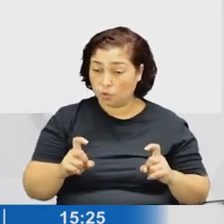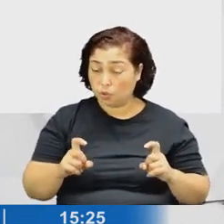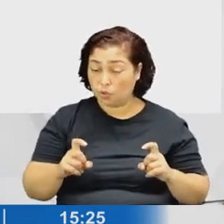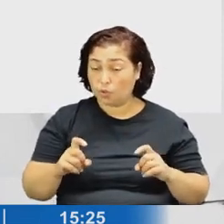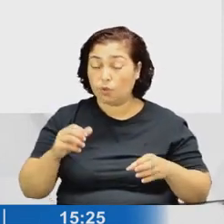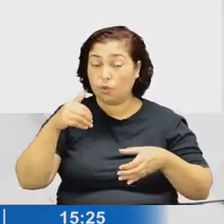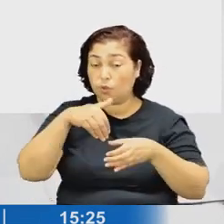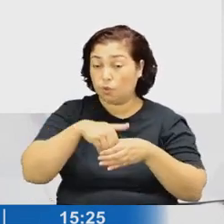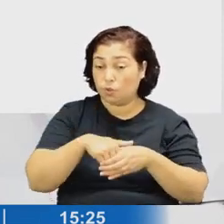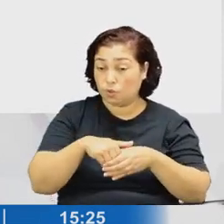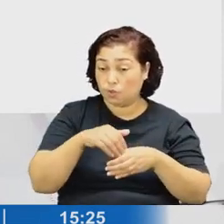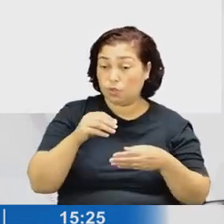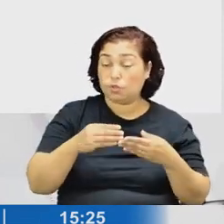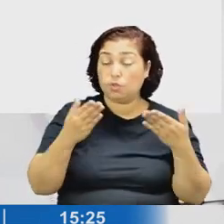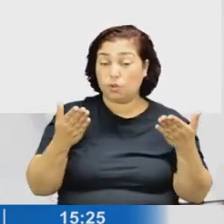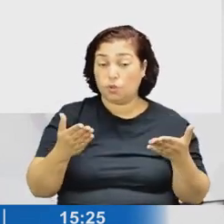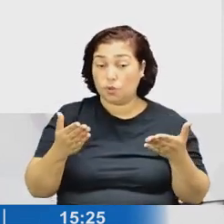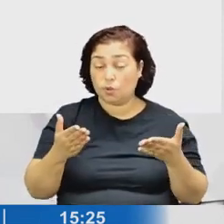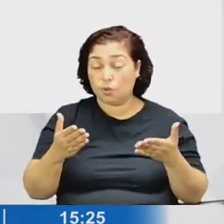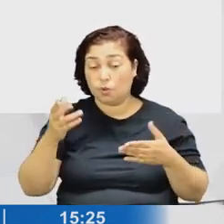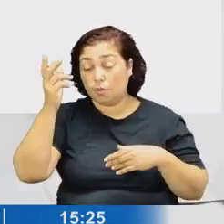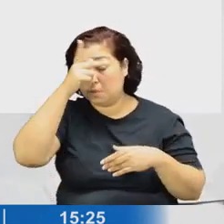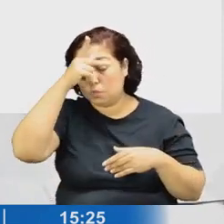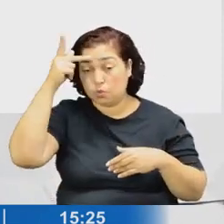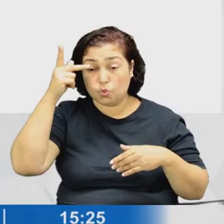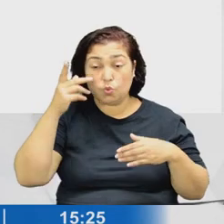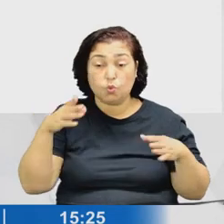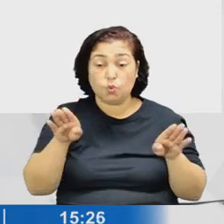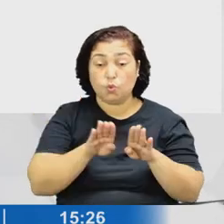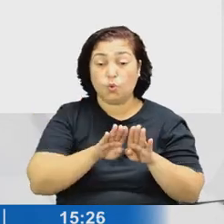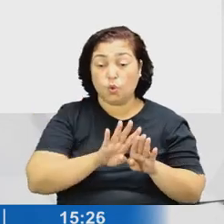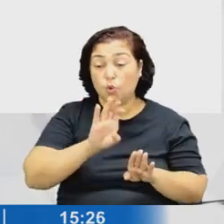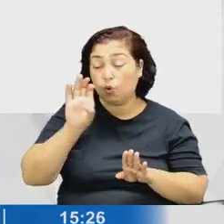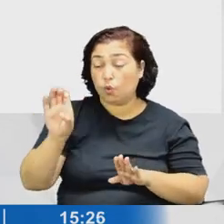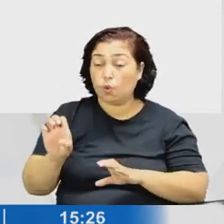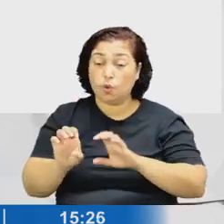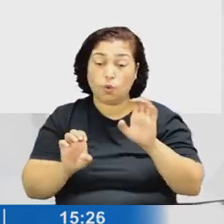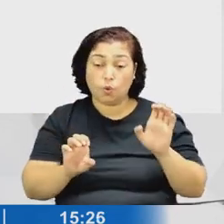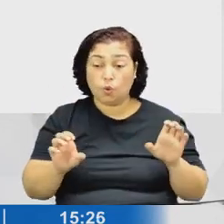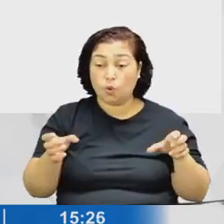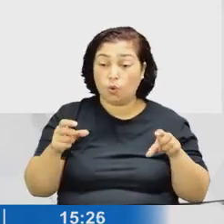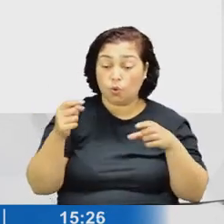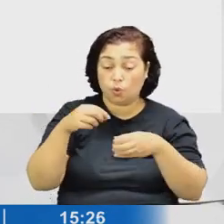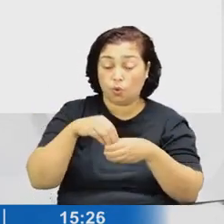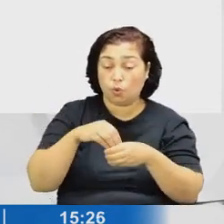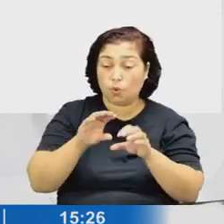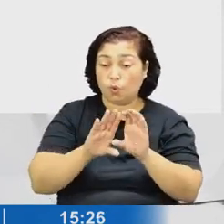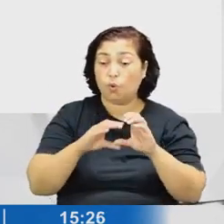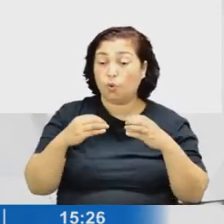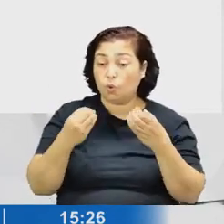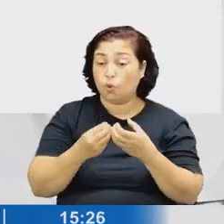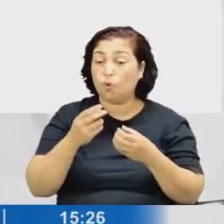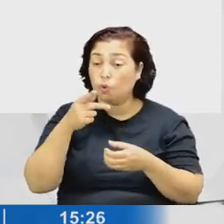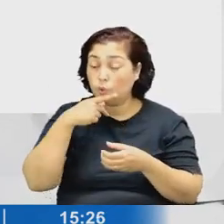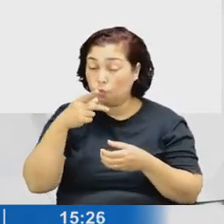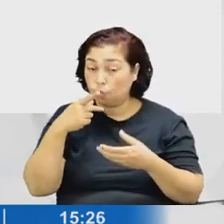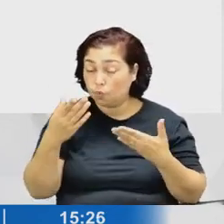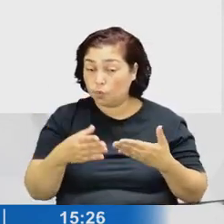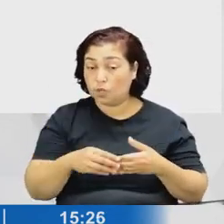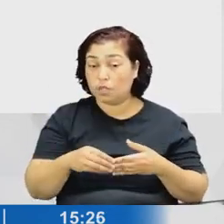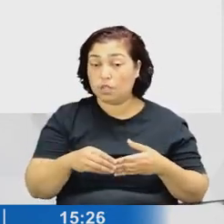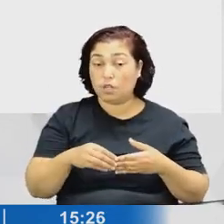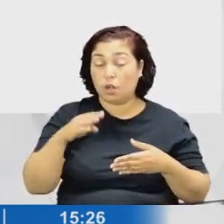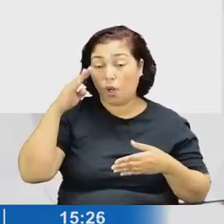na eleição do meio né e a Galera O pessoal tanto de um lado quanto do outro dentro da comunidade falando de Luli bolsonaro questão ideológica